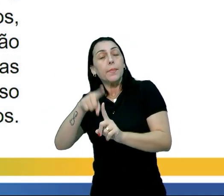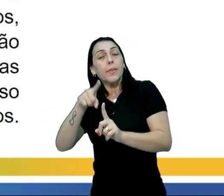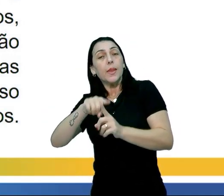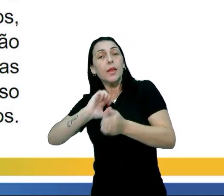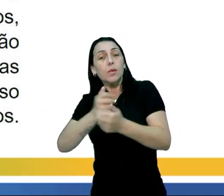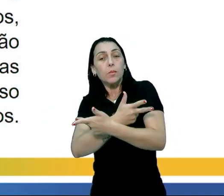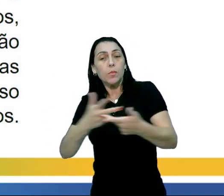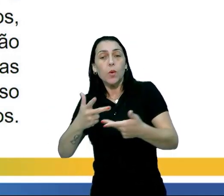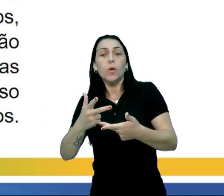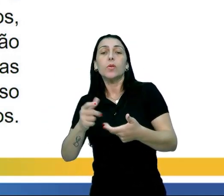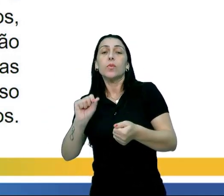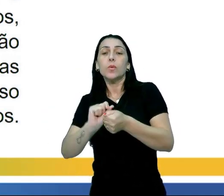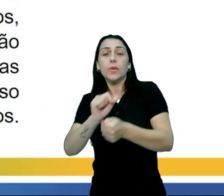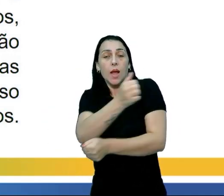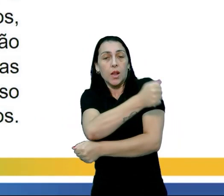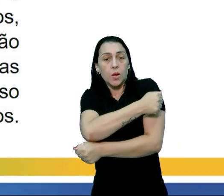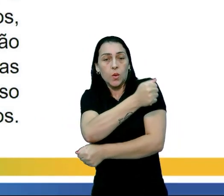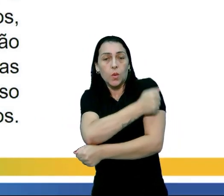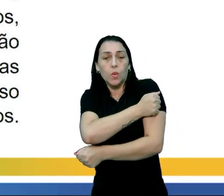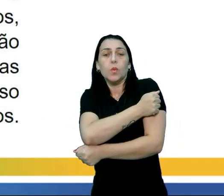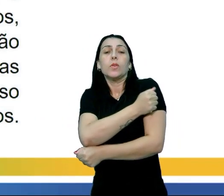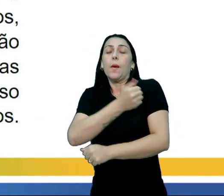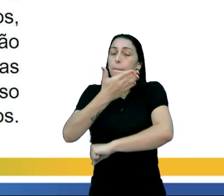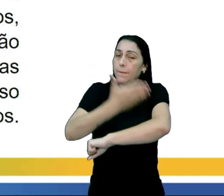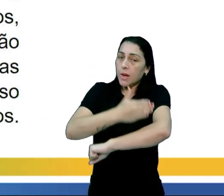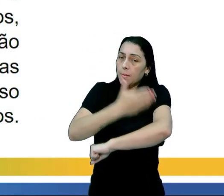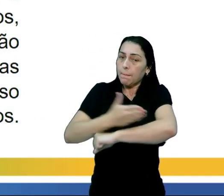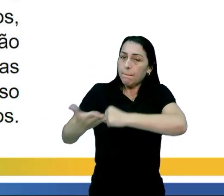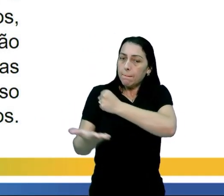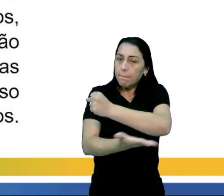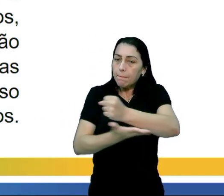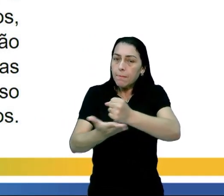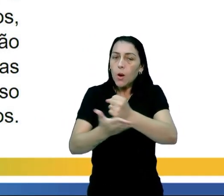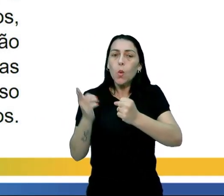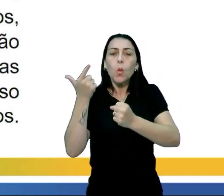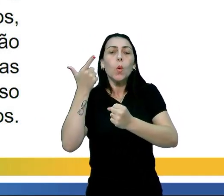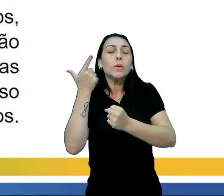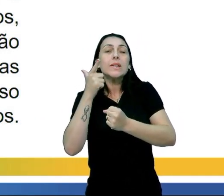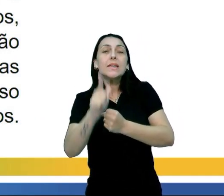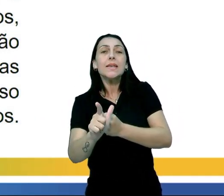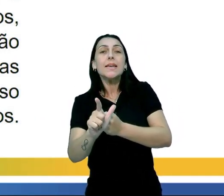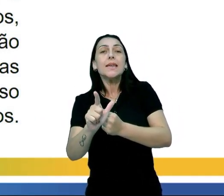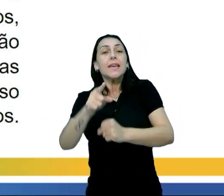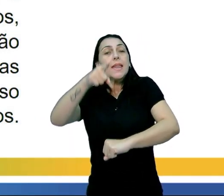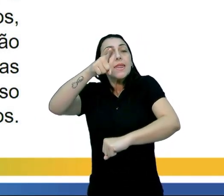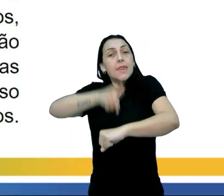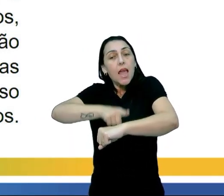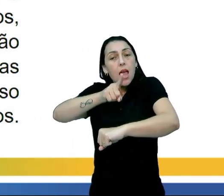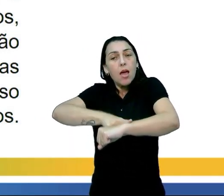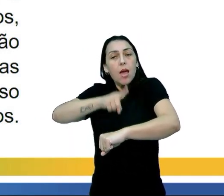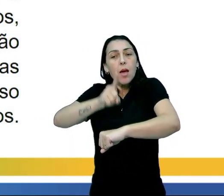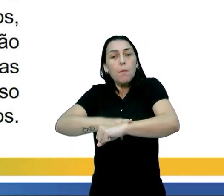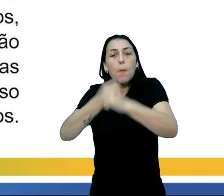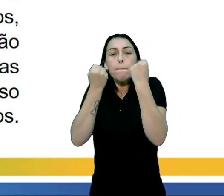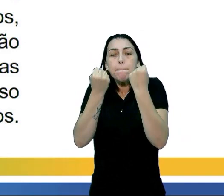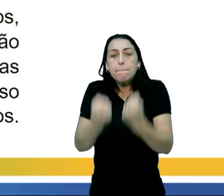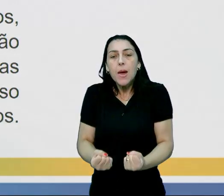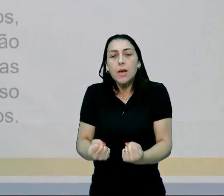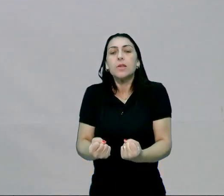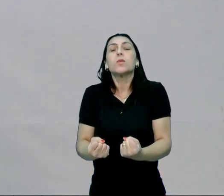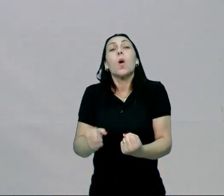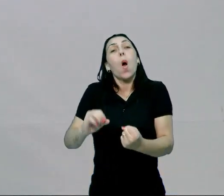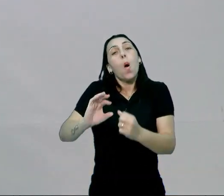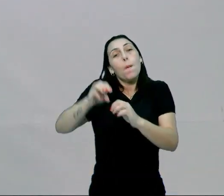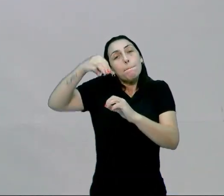esportes em que o desempenho dos alunos, atletas, praticantes são baseados em atingir marcas, seja tempo, peso ou